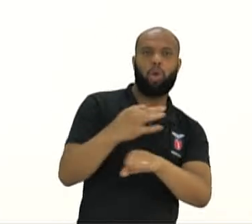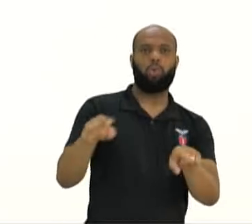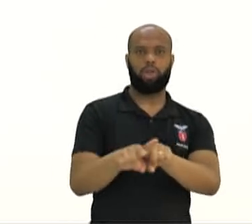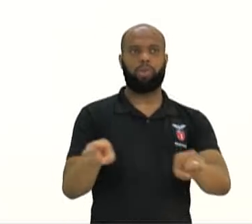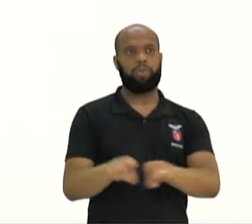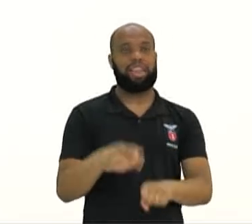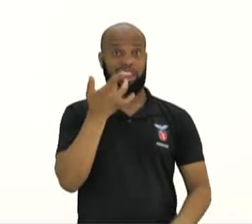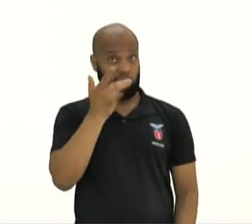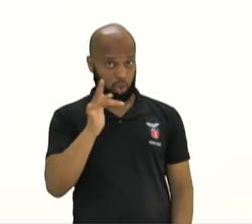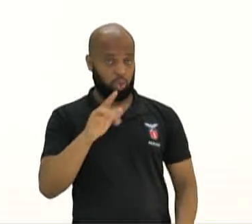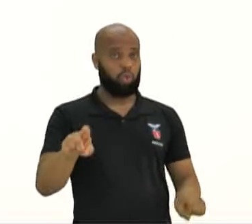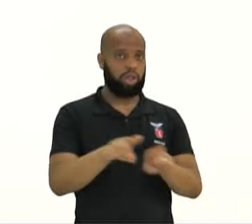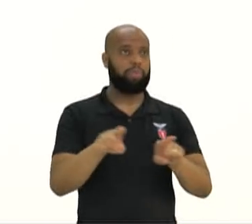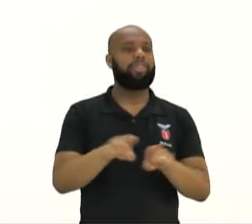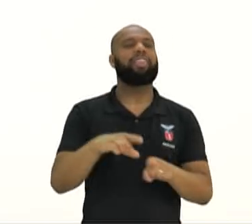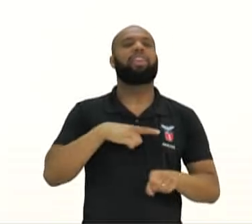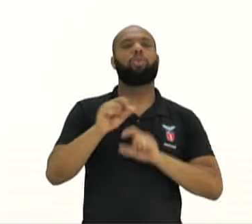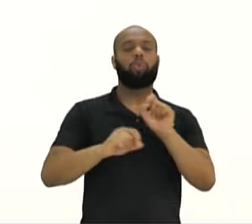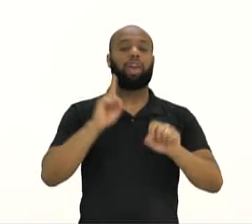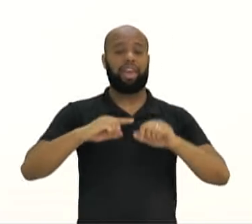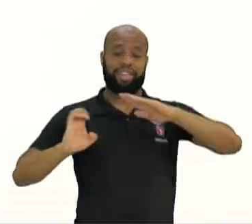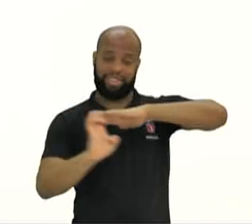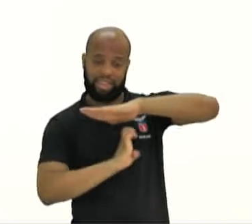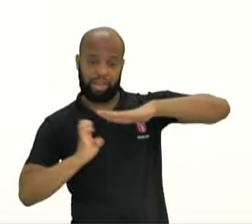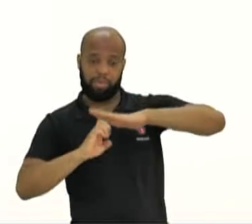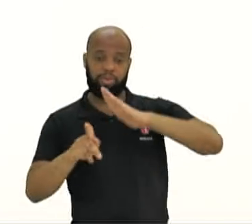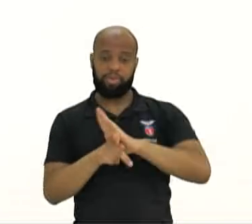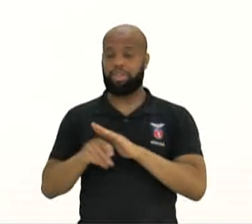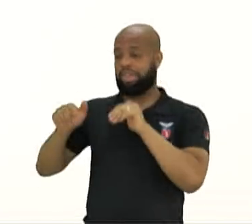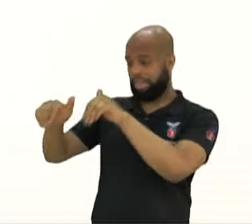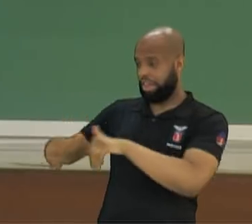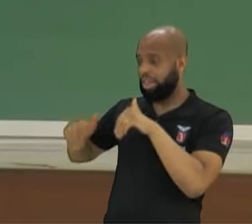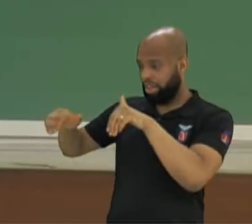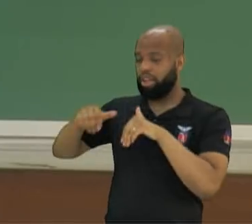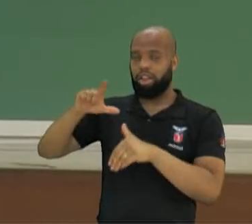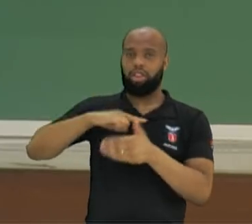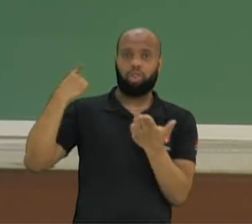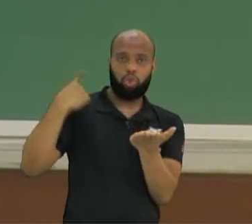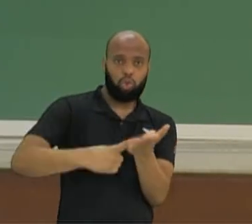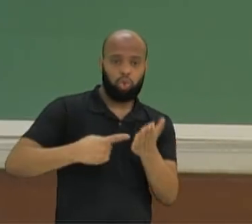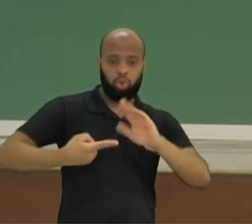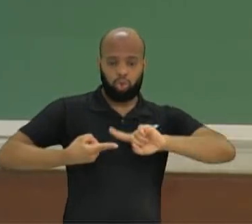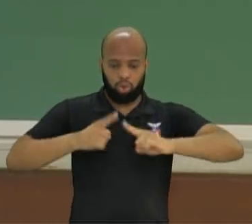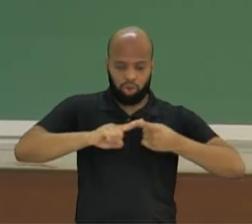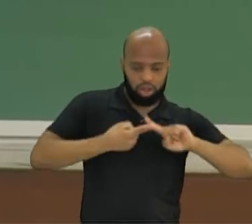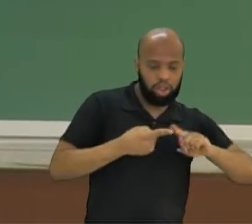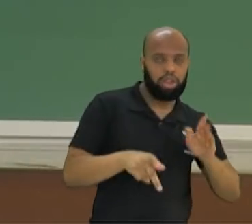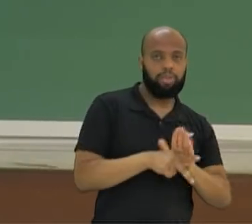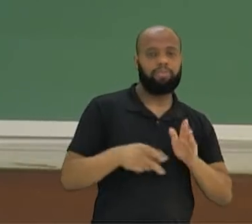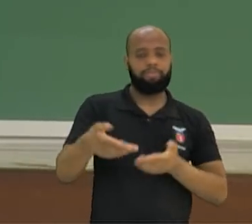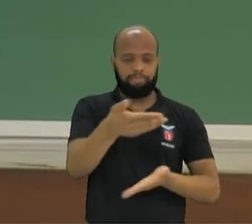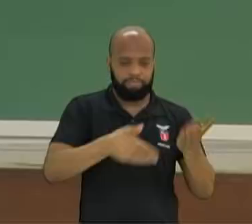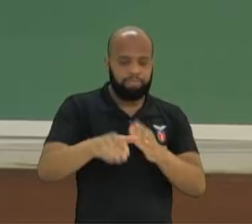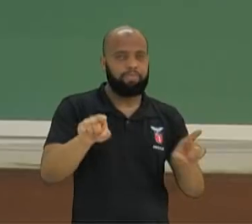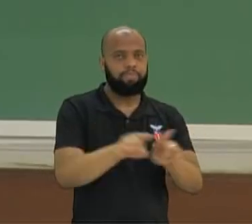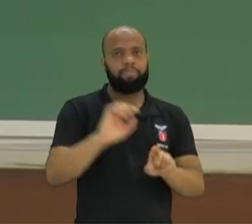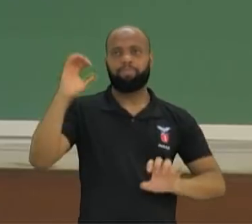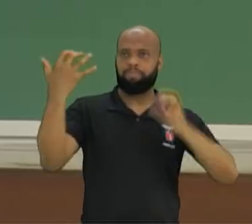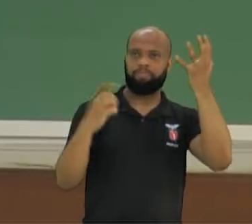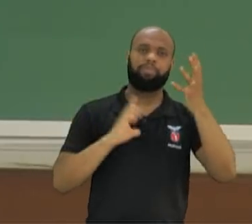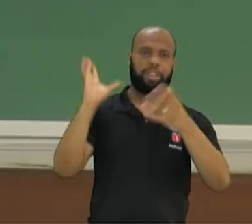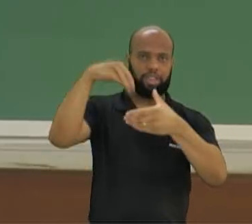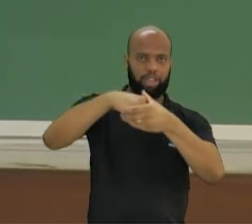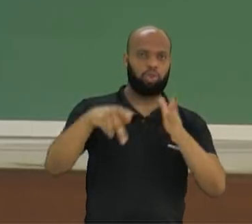São explorados por empresas australianas, né? As trocas ali, os acordos comerciais, né? Eles ocorrem também dentro